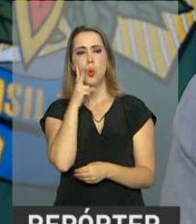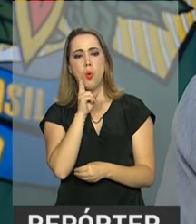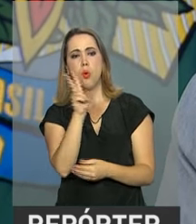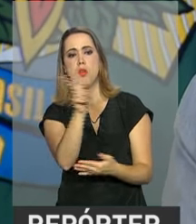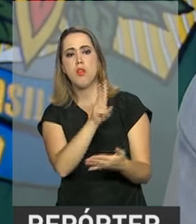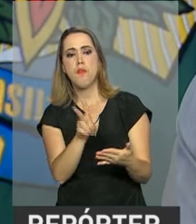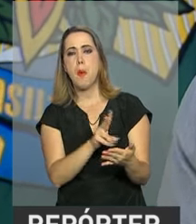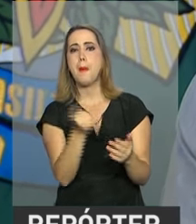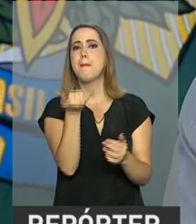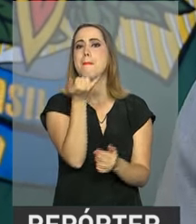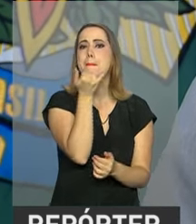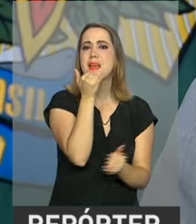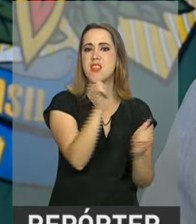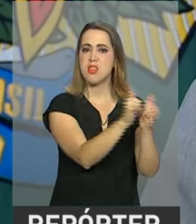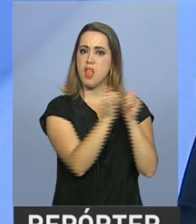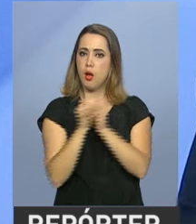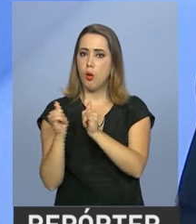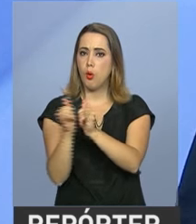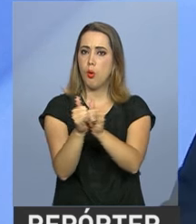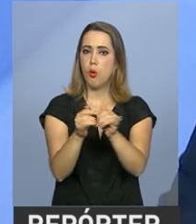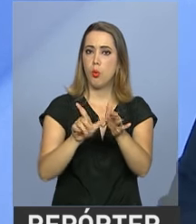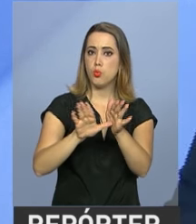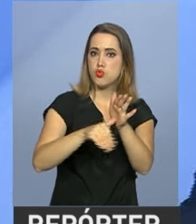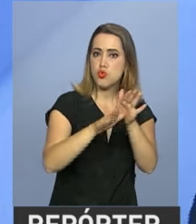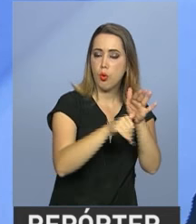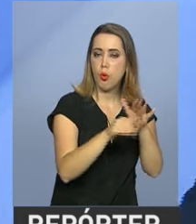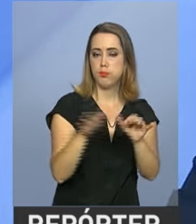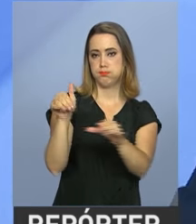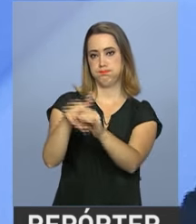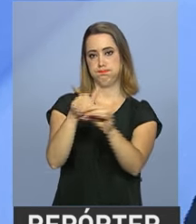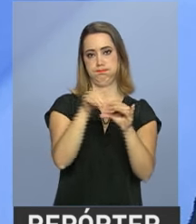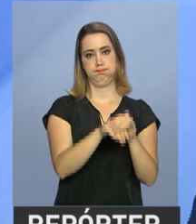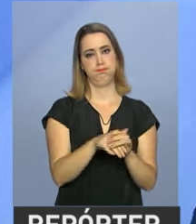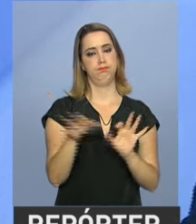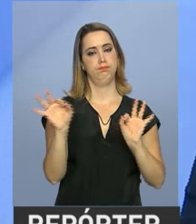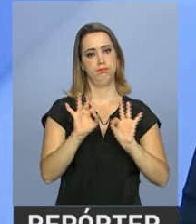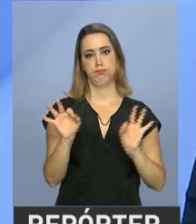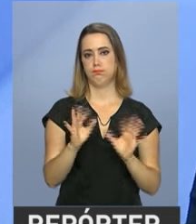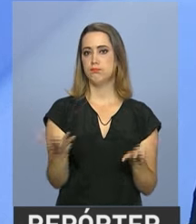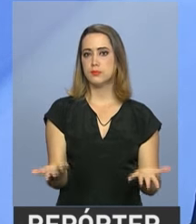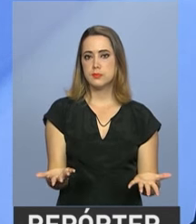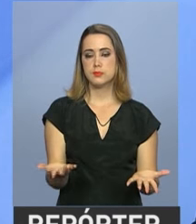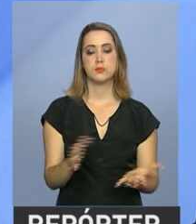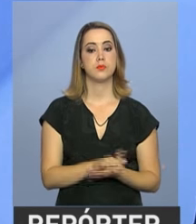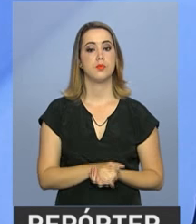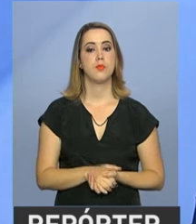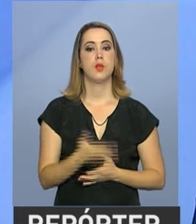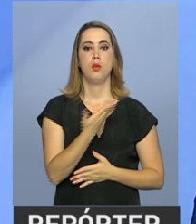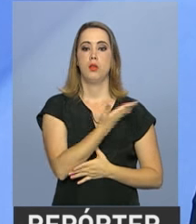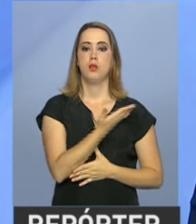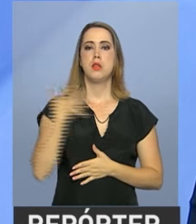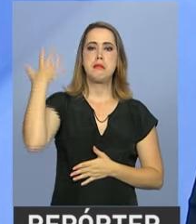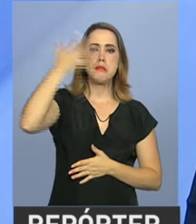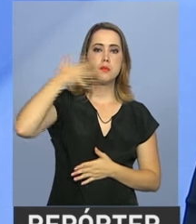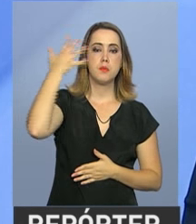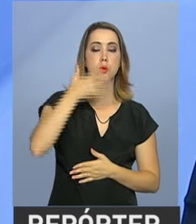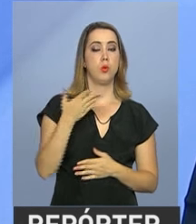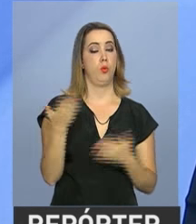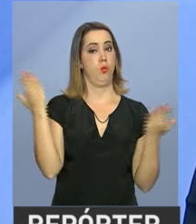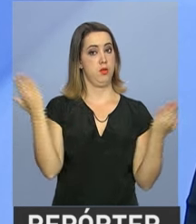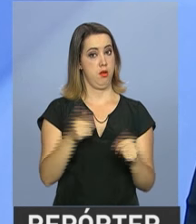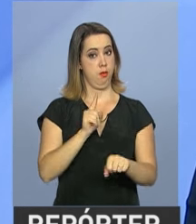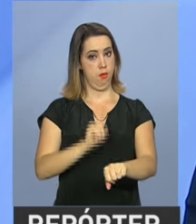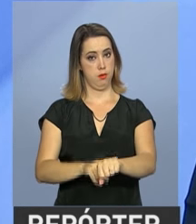de anistia a crime eleitoral. O presidente da Câmara dos Deputados, Rodrigo Maia, esclareceu que, por